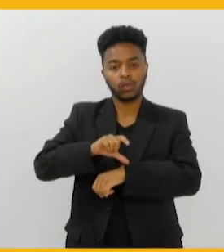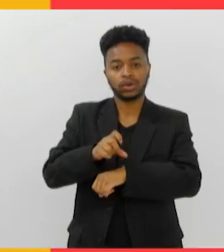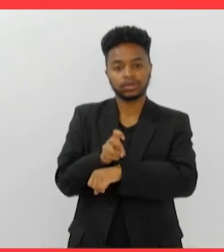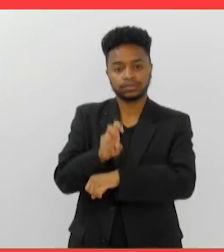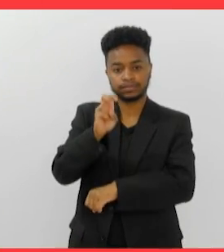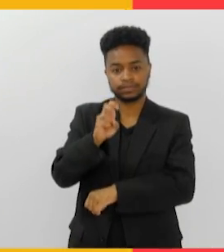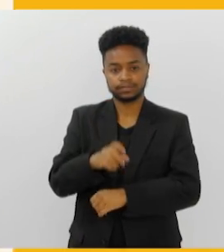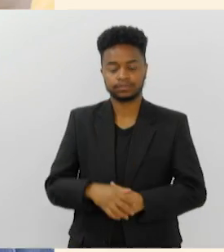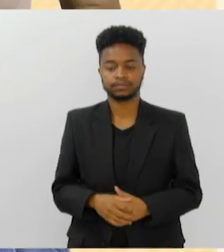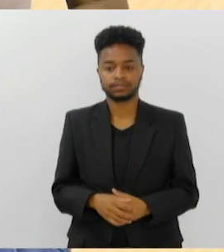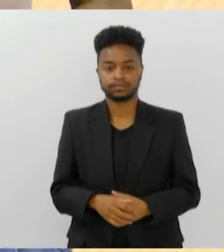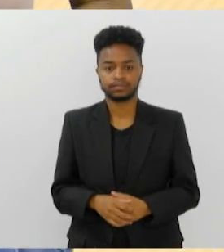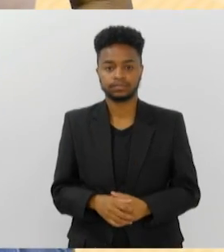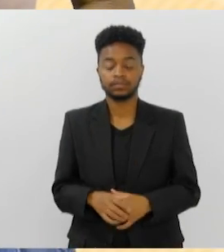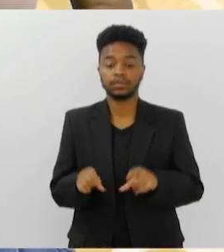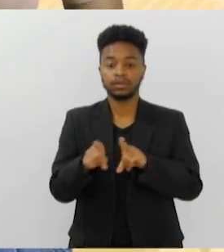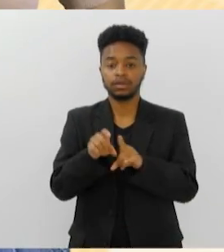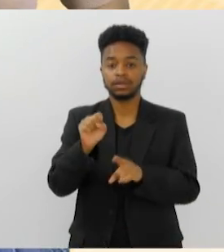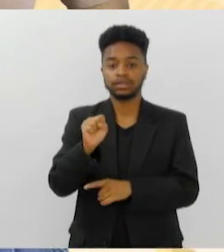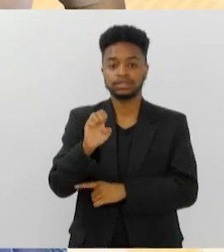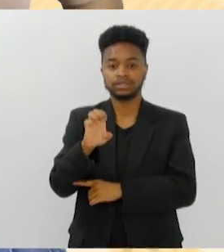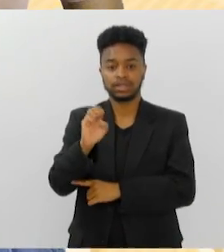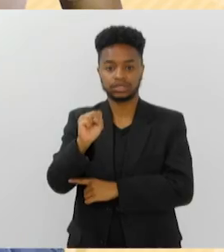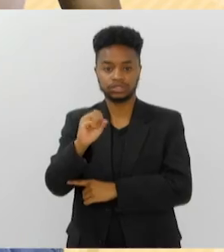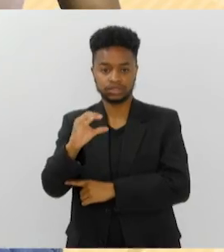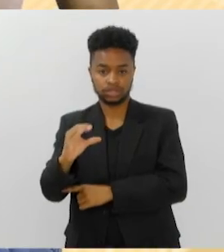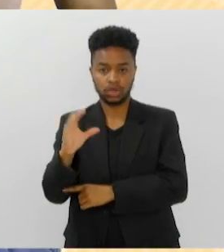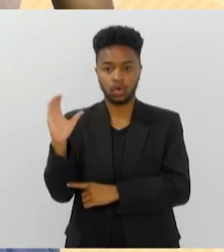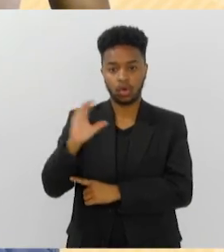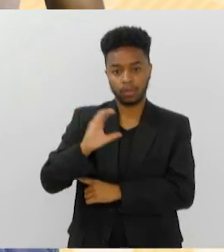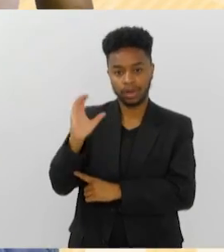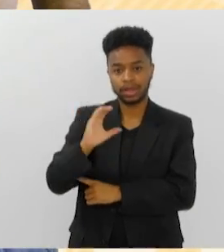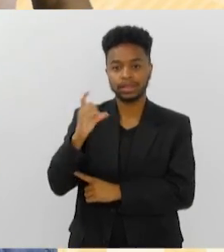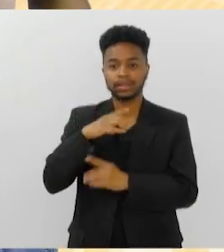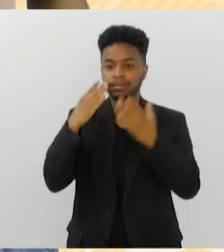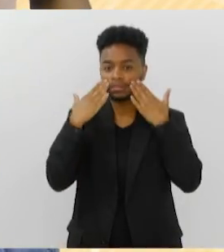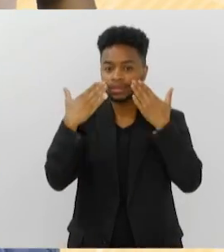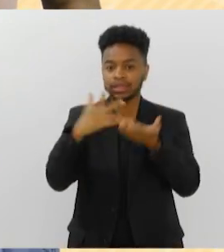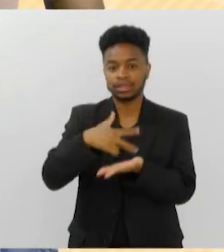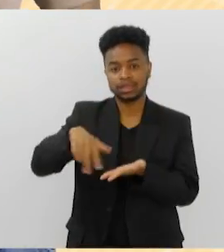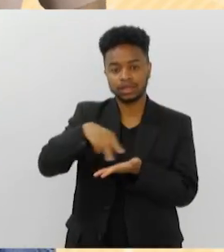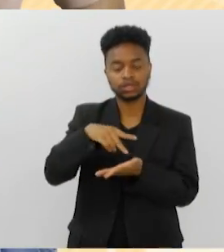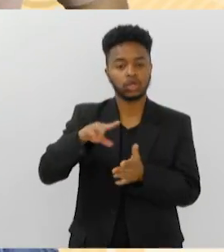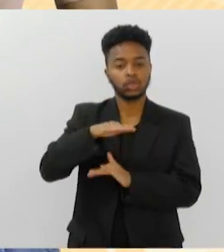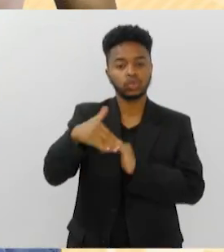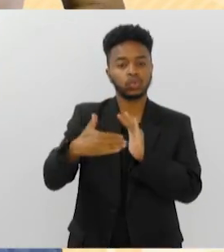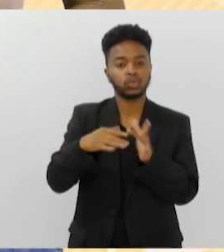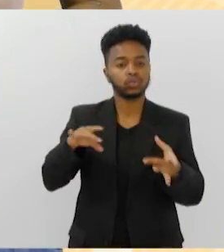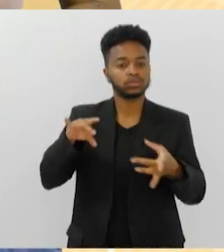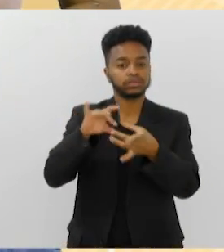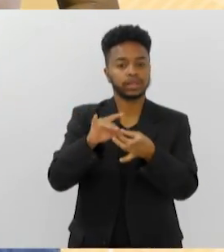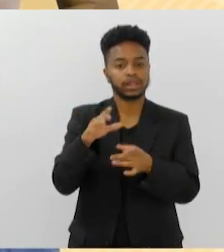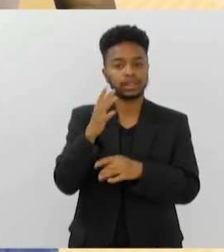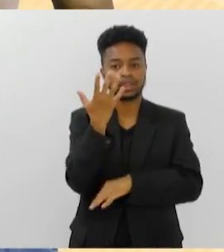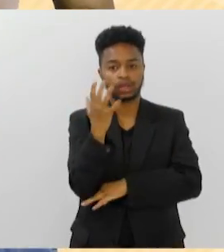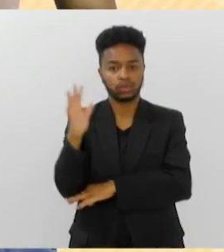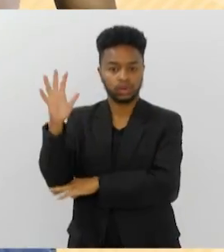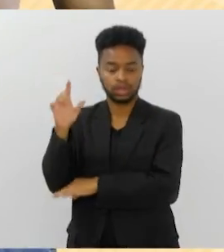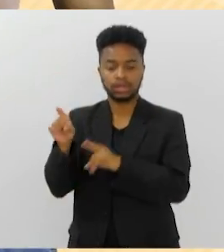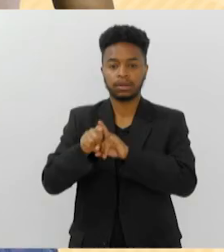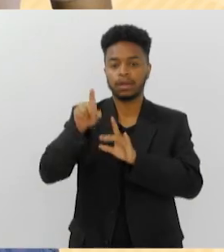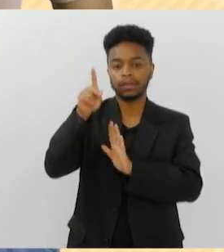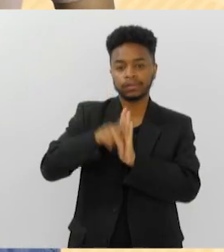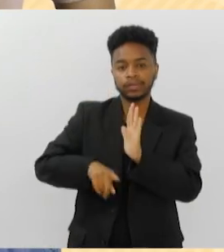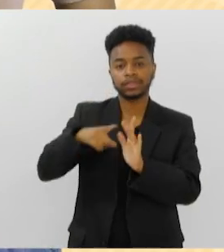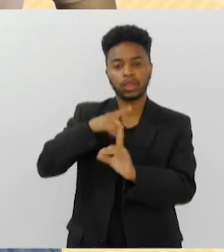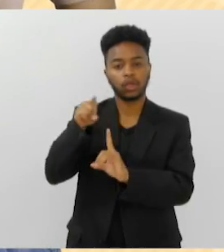tarde. E no Sesc Copacabana tem o espetáculo de dança Tudo é Natureza. O projeto tem o objetivo de imaginar